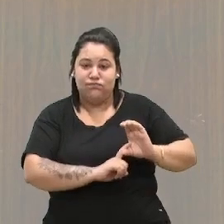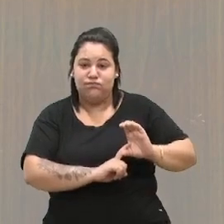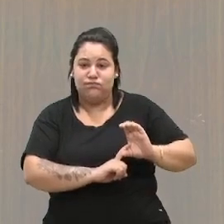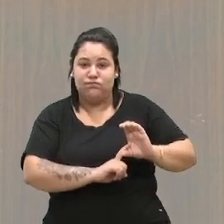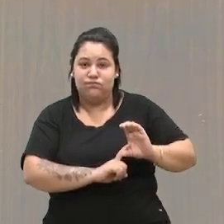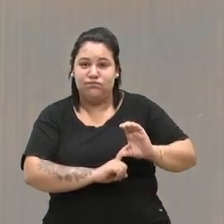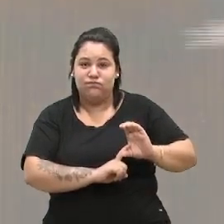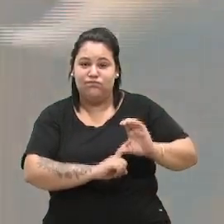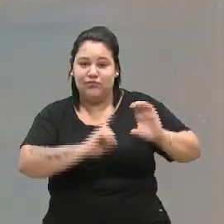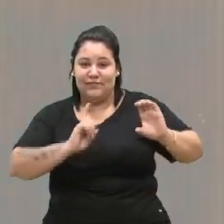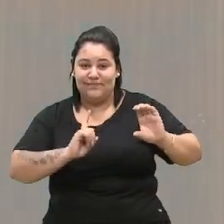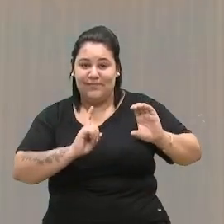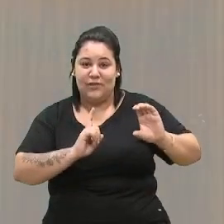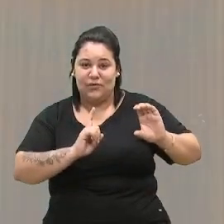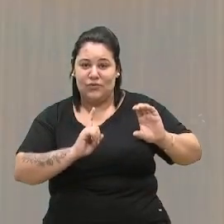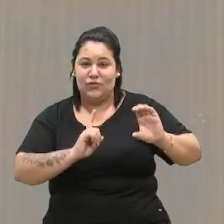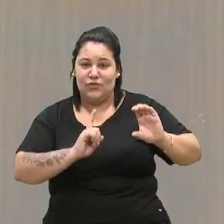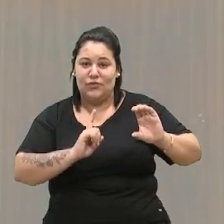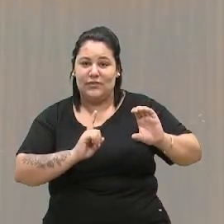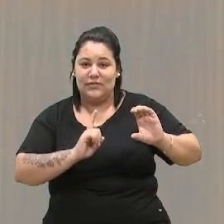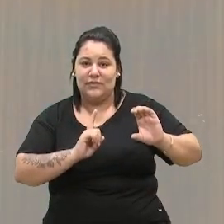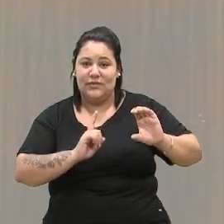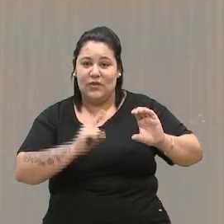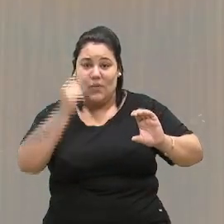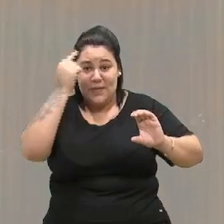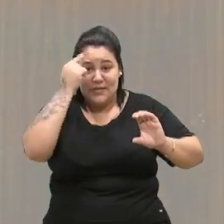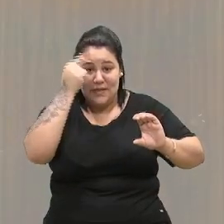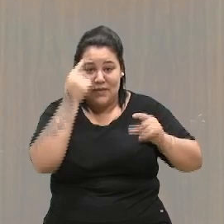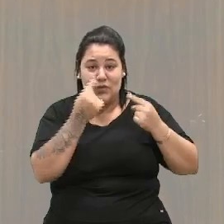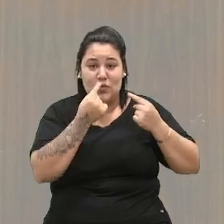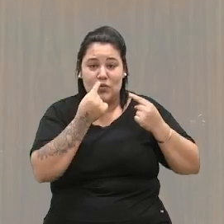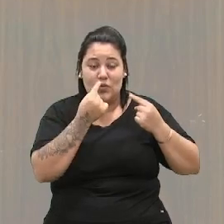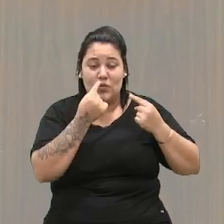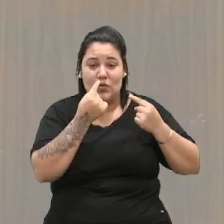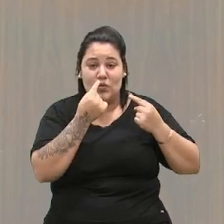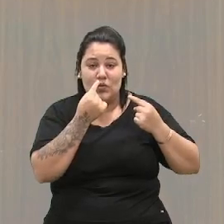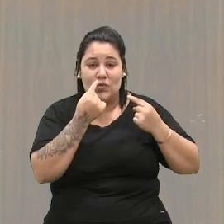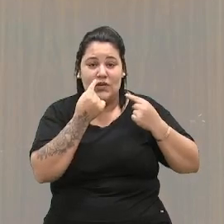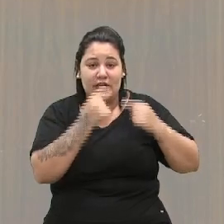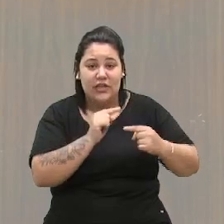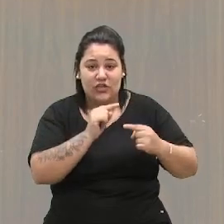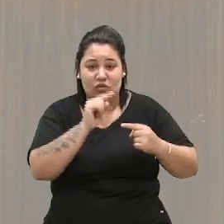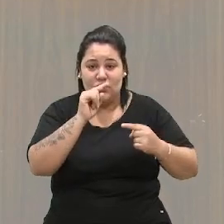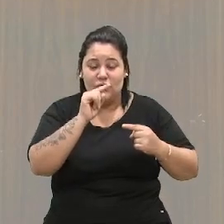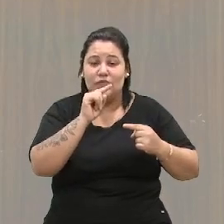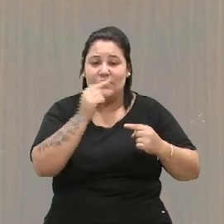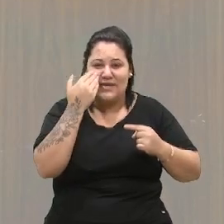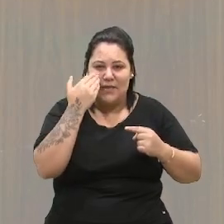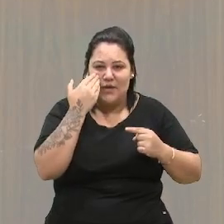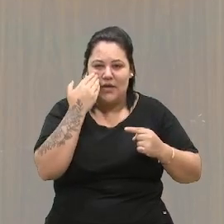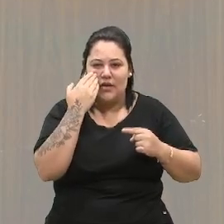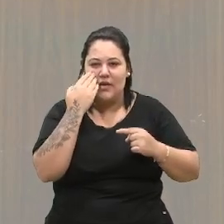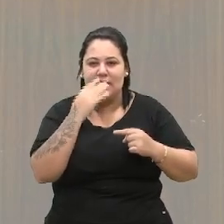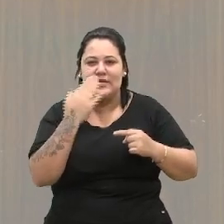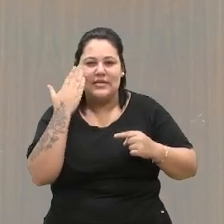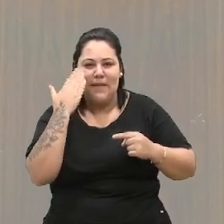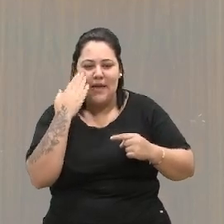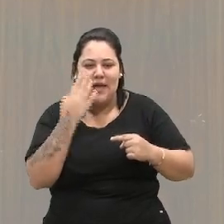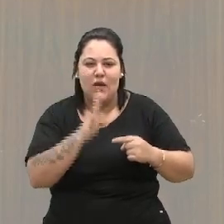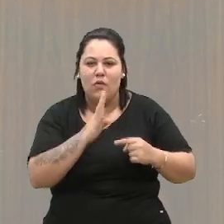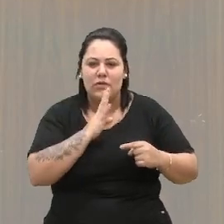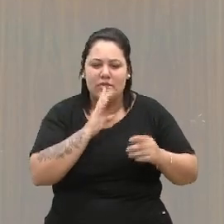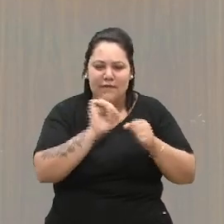pensamento crítico da sociedade, do território, e faz diagnósticos, pesquisas, para que a